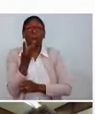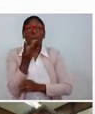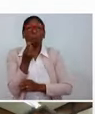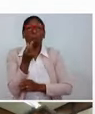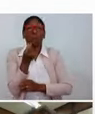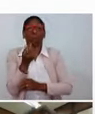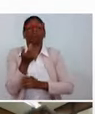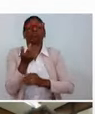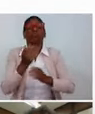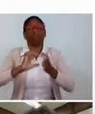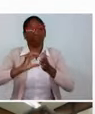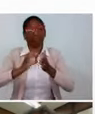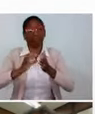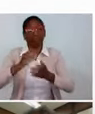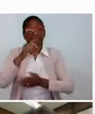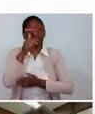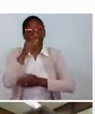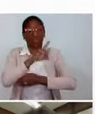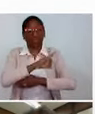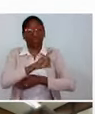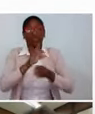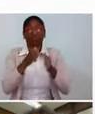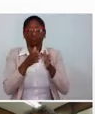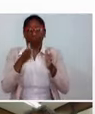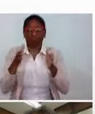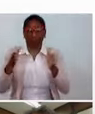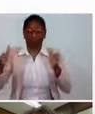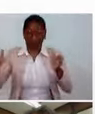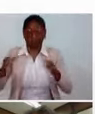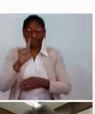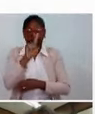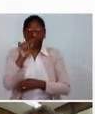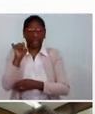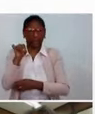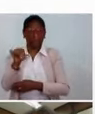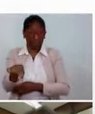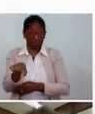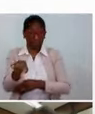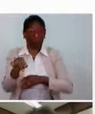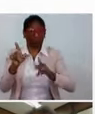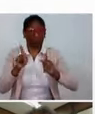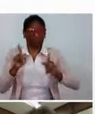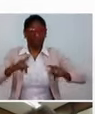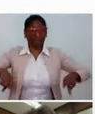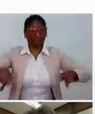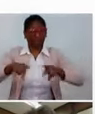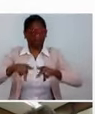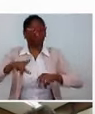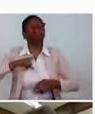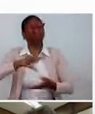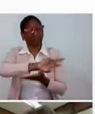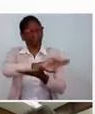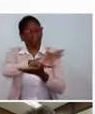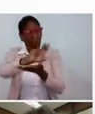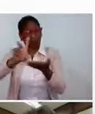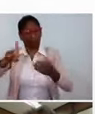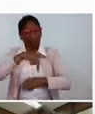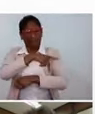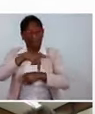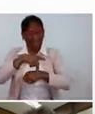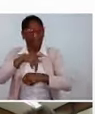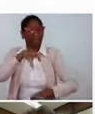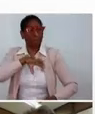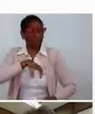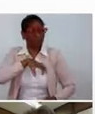confirmados acumulados em 7 dias por 100 mil habitantes, ou seja, em proporção à população. E a gente vê que diversos países, aqui